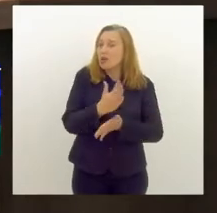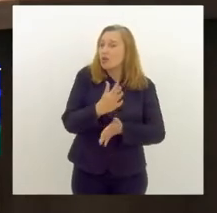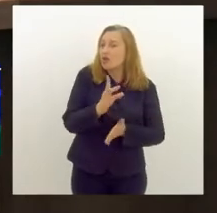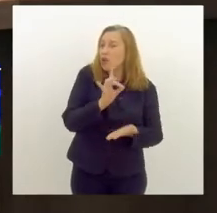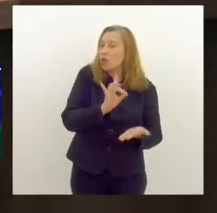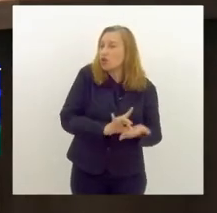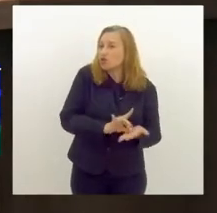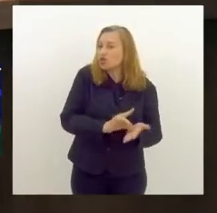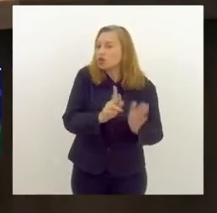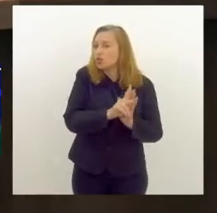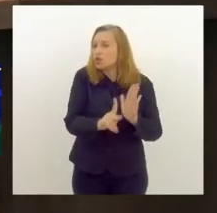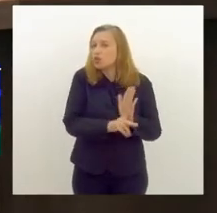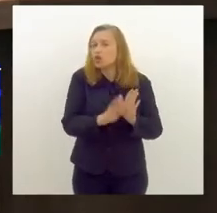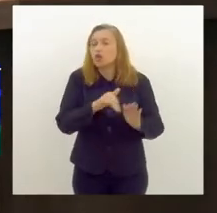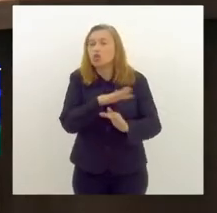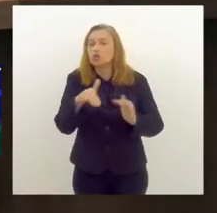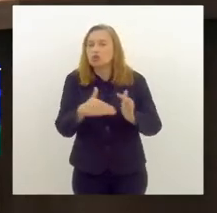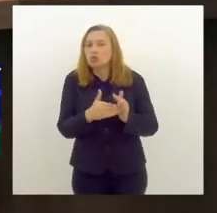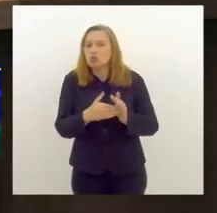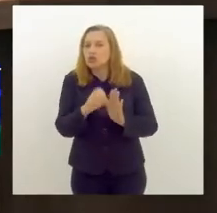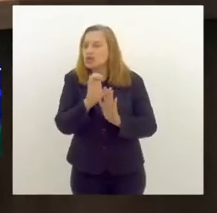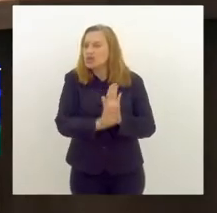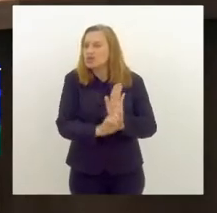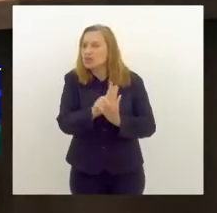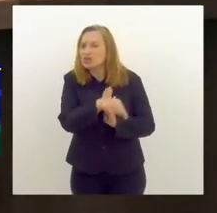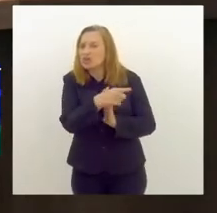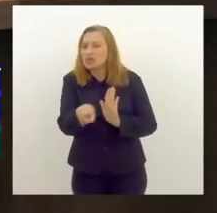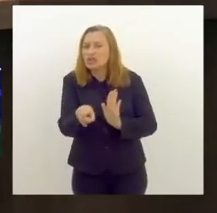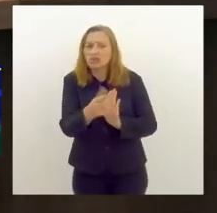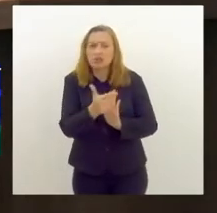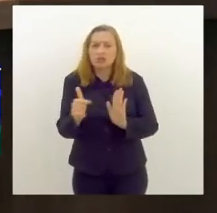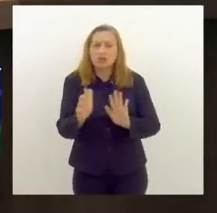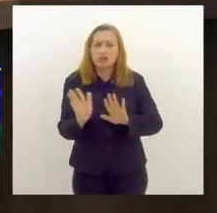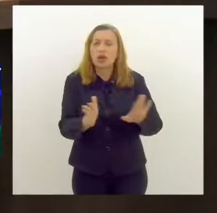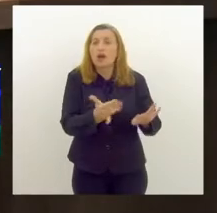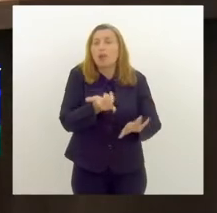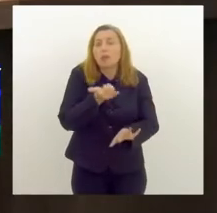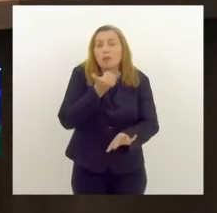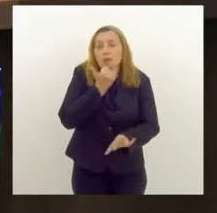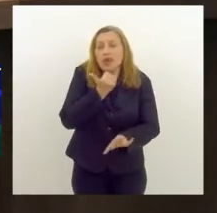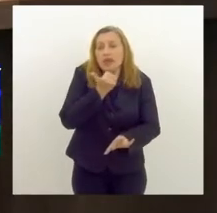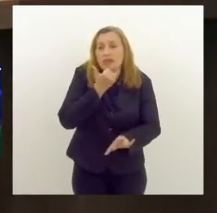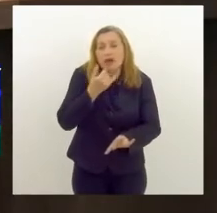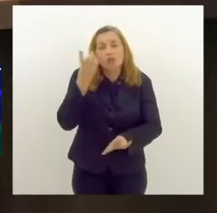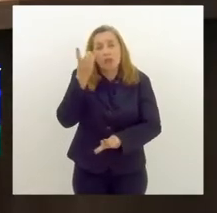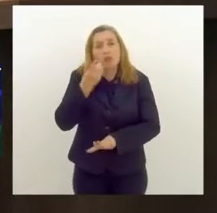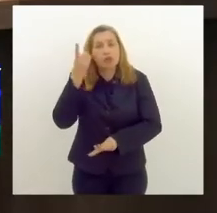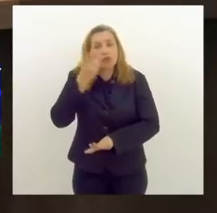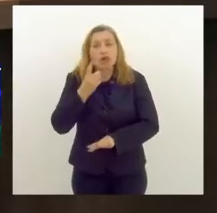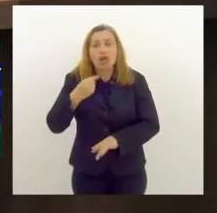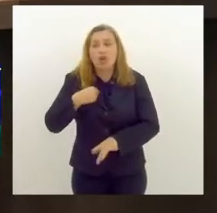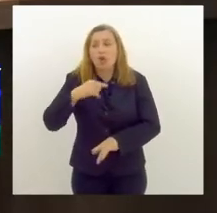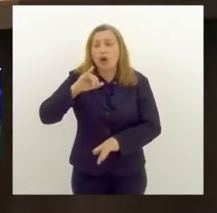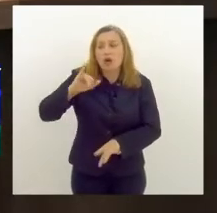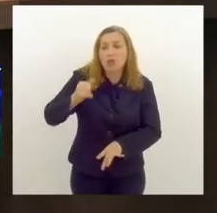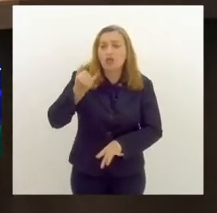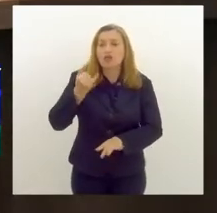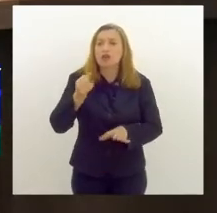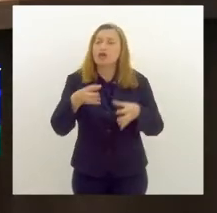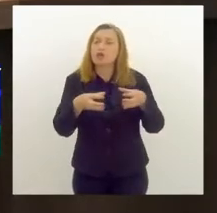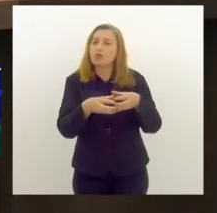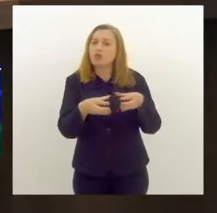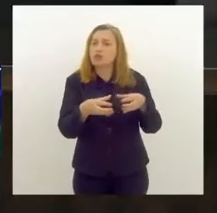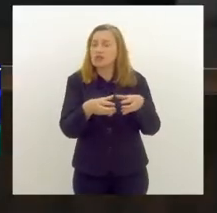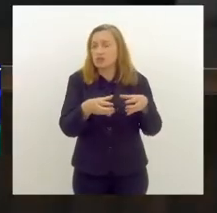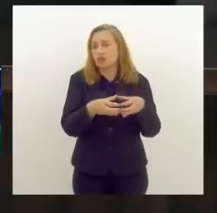todas as emendas foram rejeitadas, não tem redação do vencido. Perdão, deputado, é porque eu aprovei a parecer da Comissão